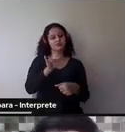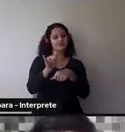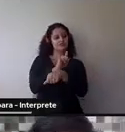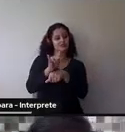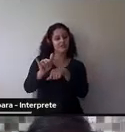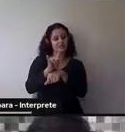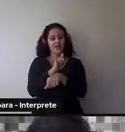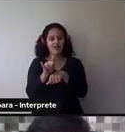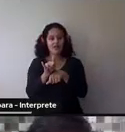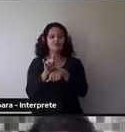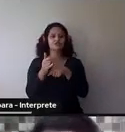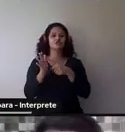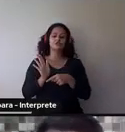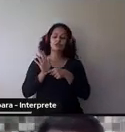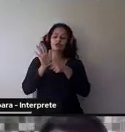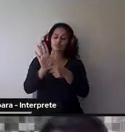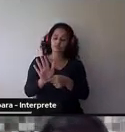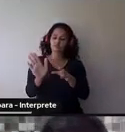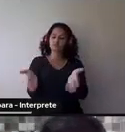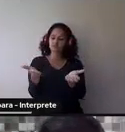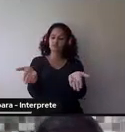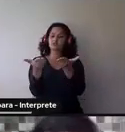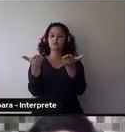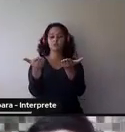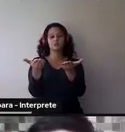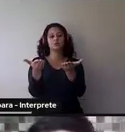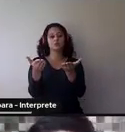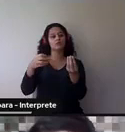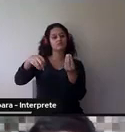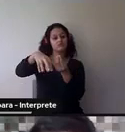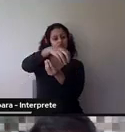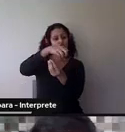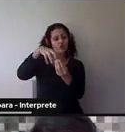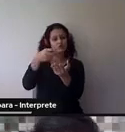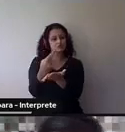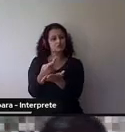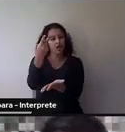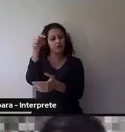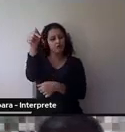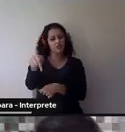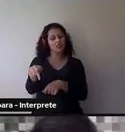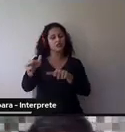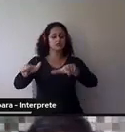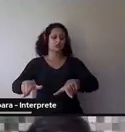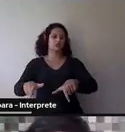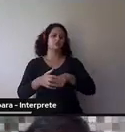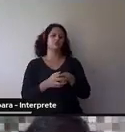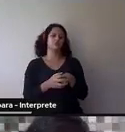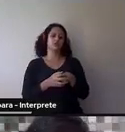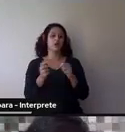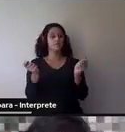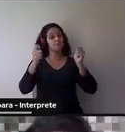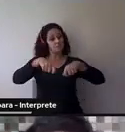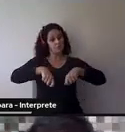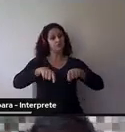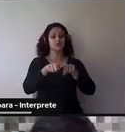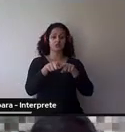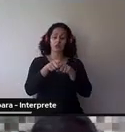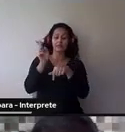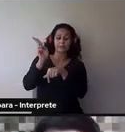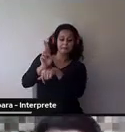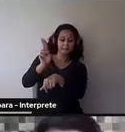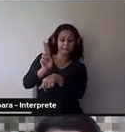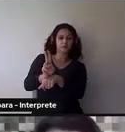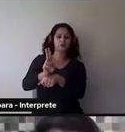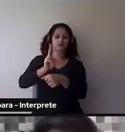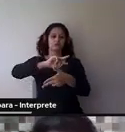populacional desses organismos, no caso para fungos, e que permita a conservação de